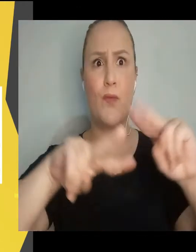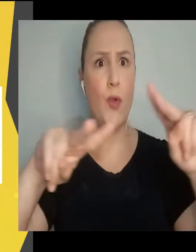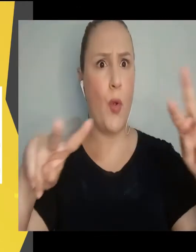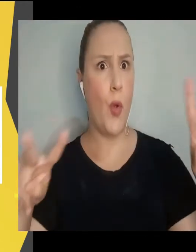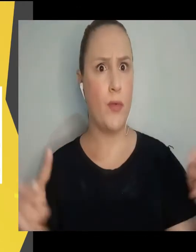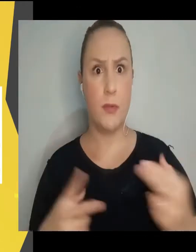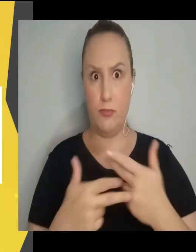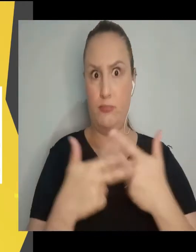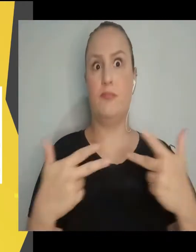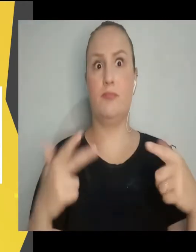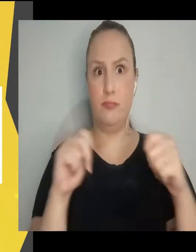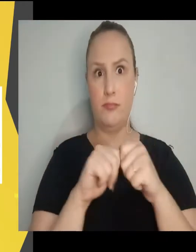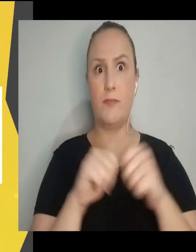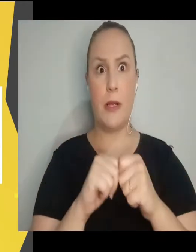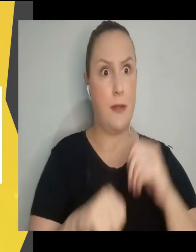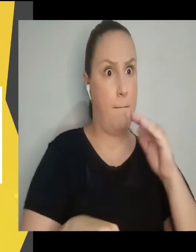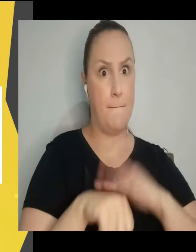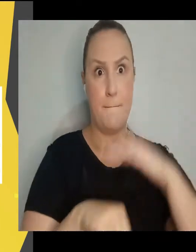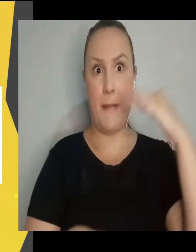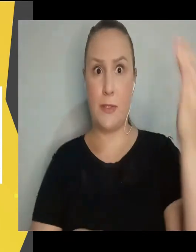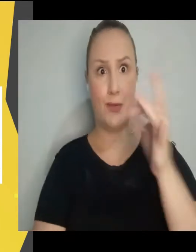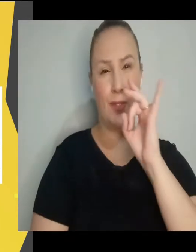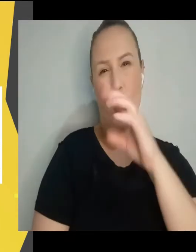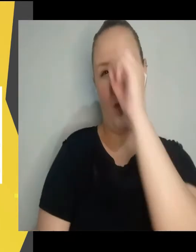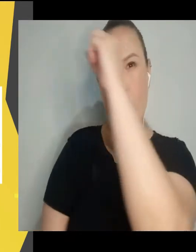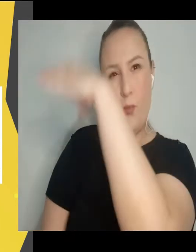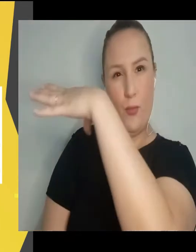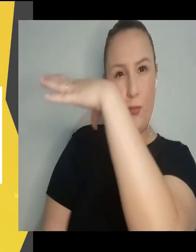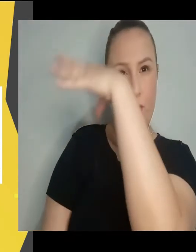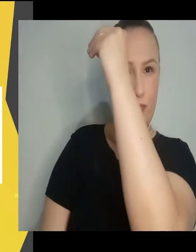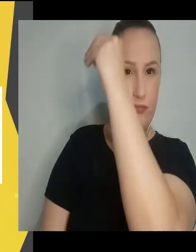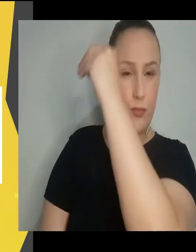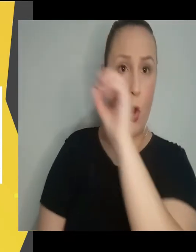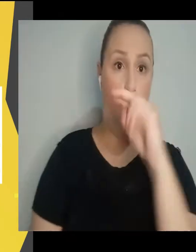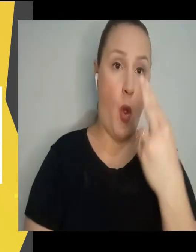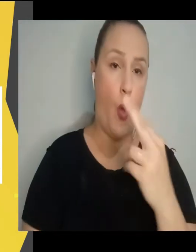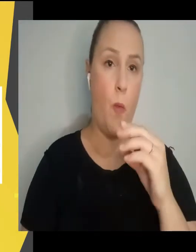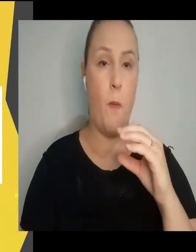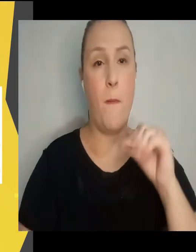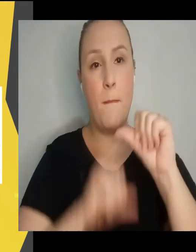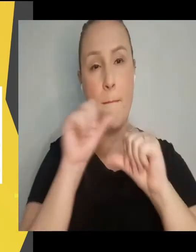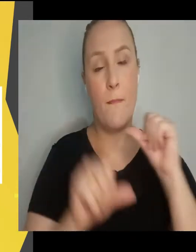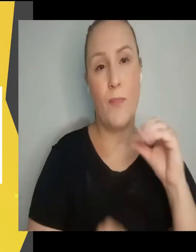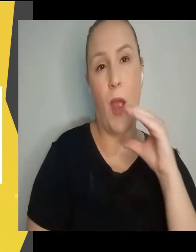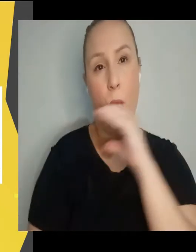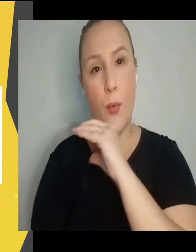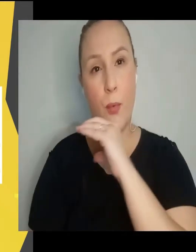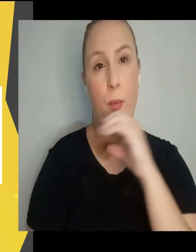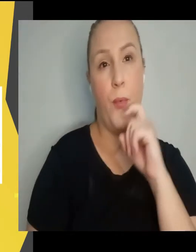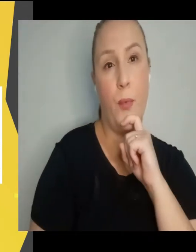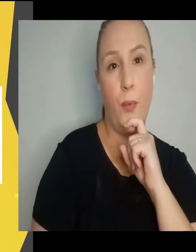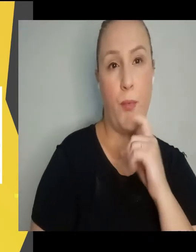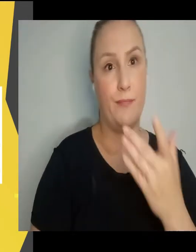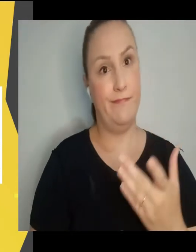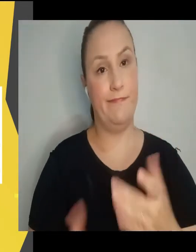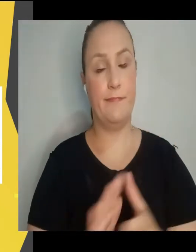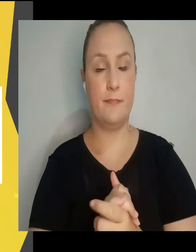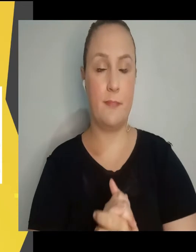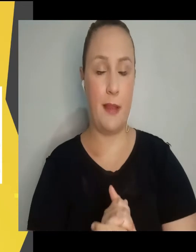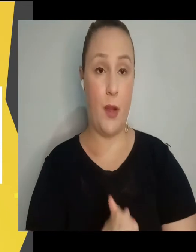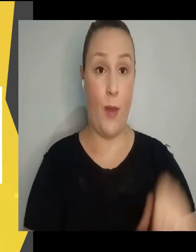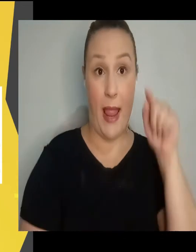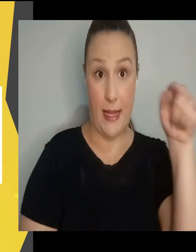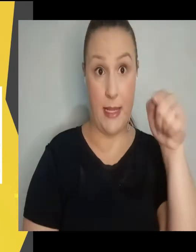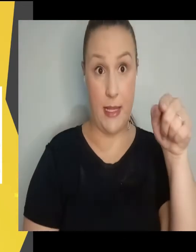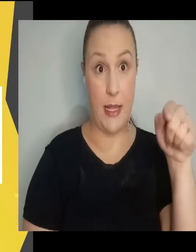som, em outras, né, funções, além de só acender e apagar, ou uma mudança simples